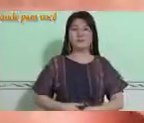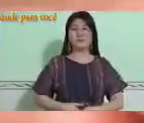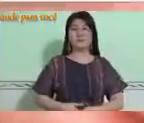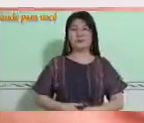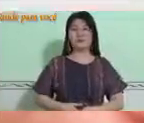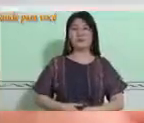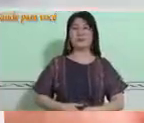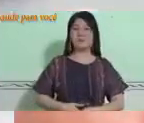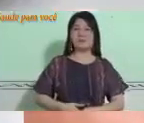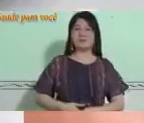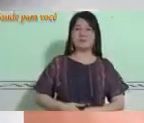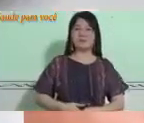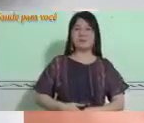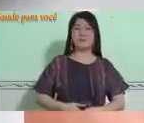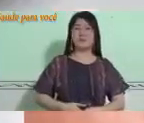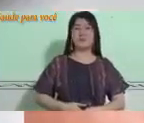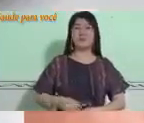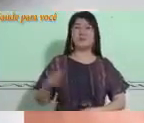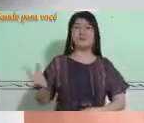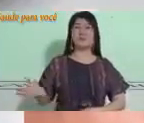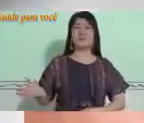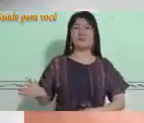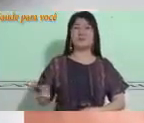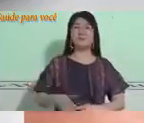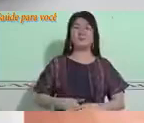Quem pratica a corrida não precisa abandonar